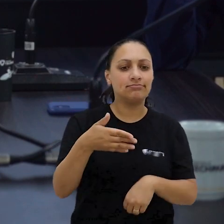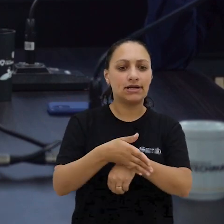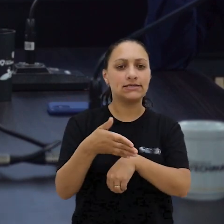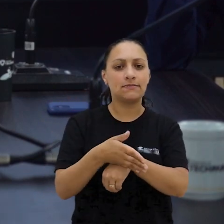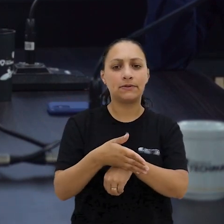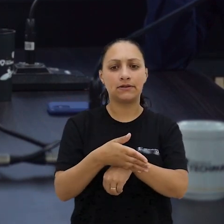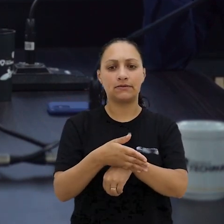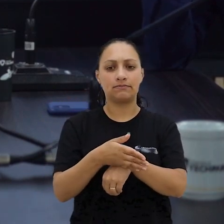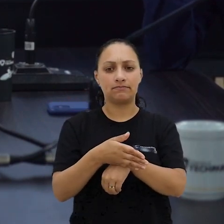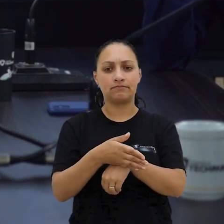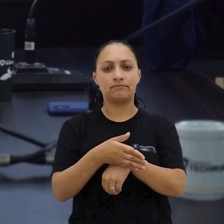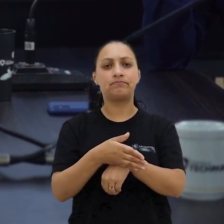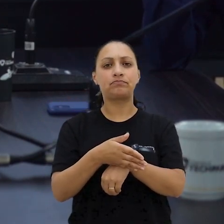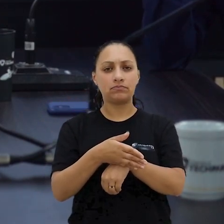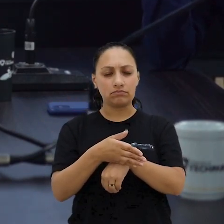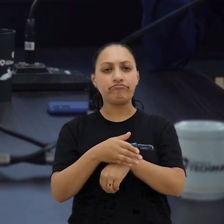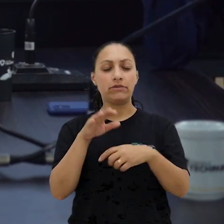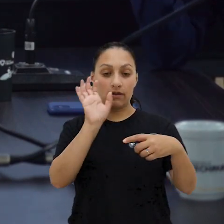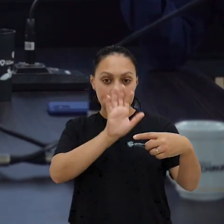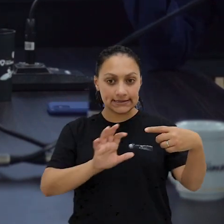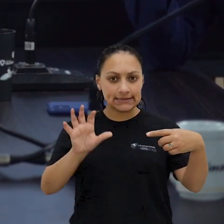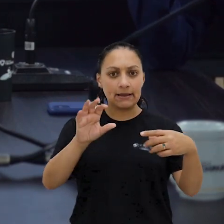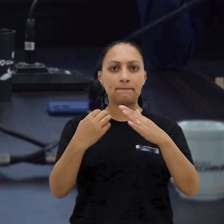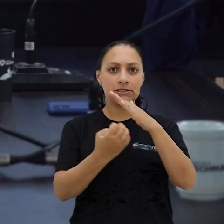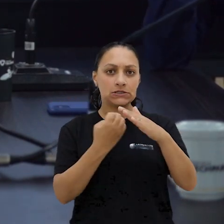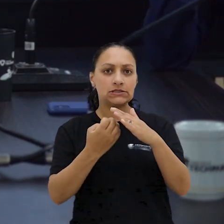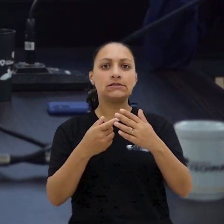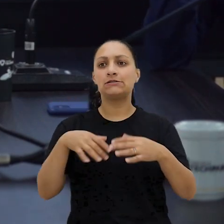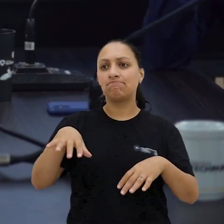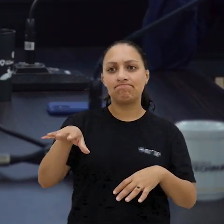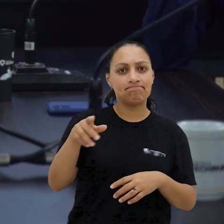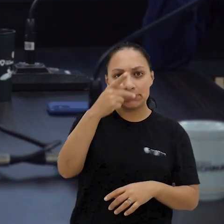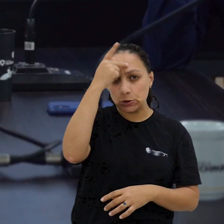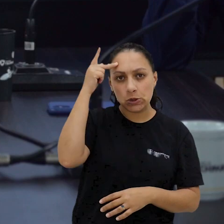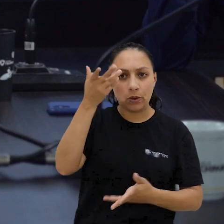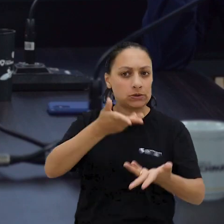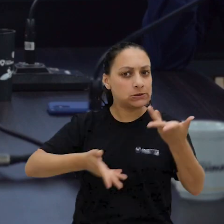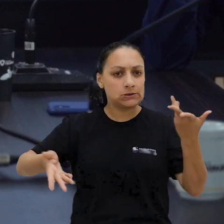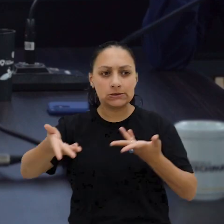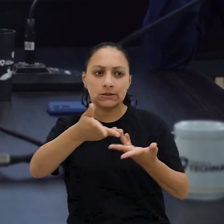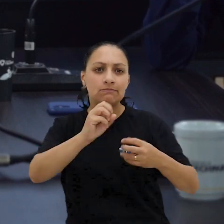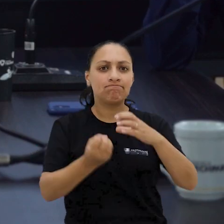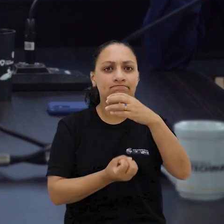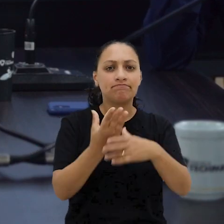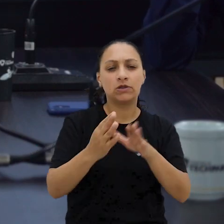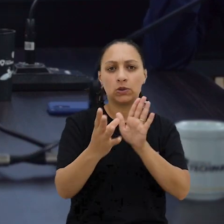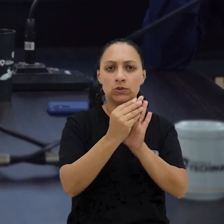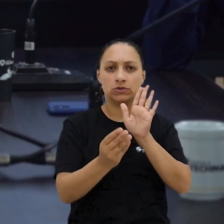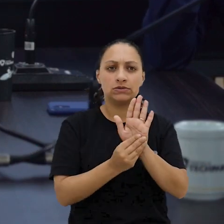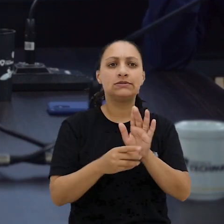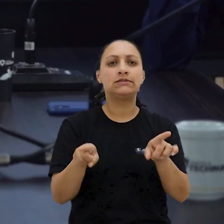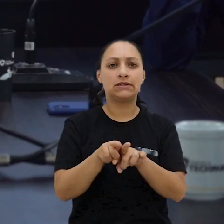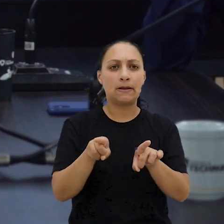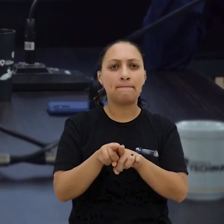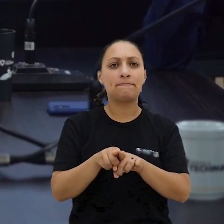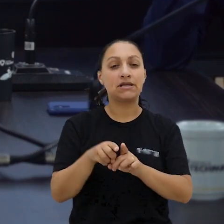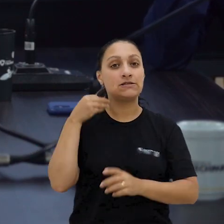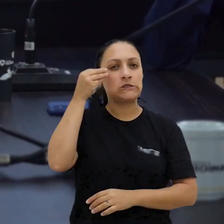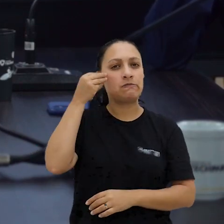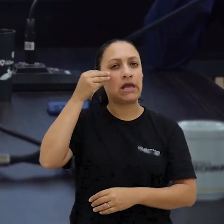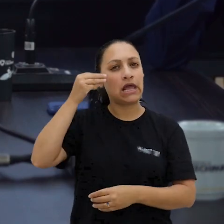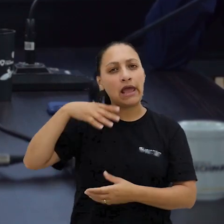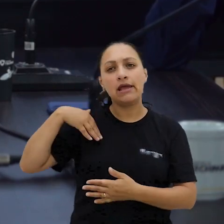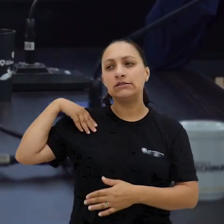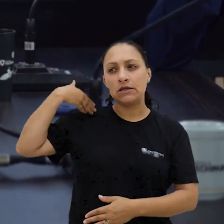de um ecossistema, no meio de pessoas participando, isso gera conteúdo, isso gera know-how, isso gera,